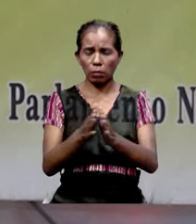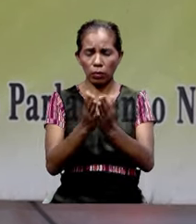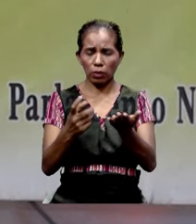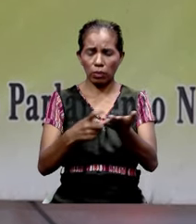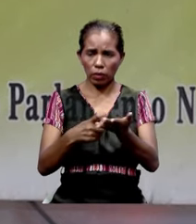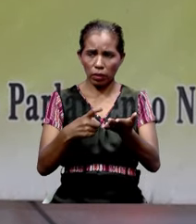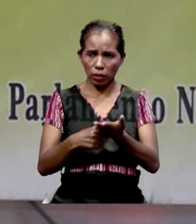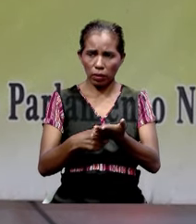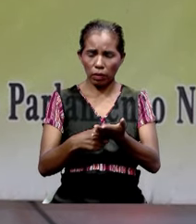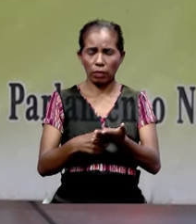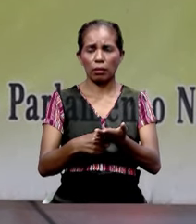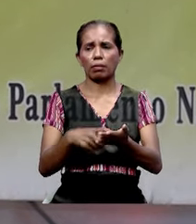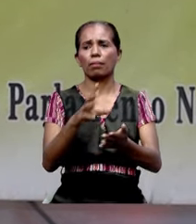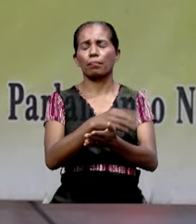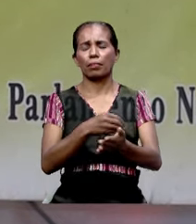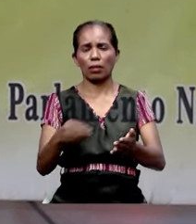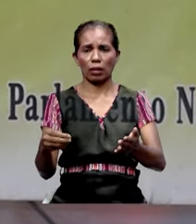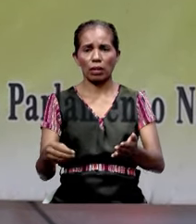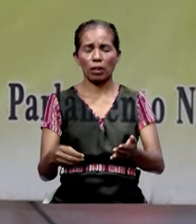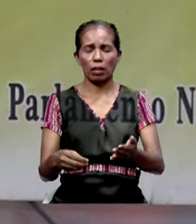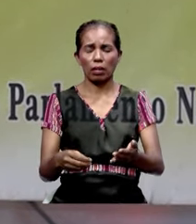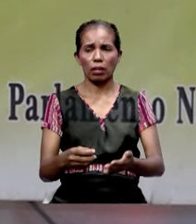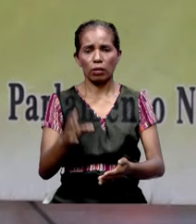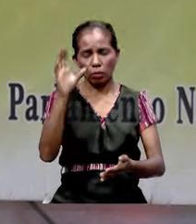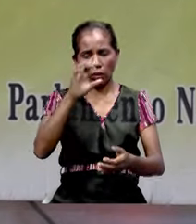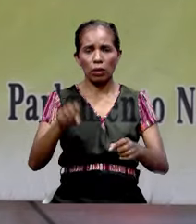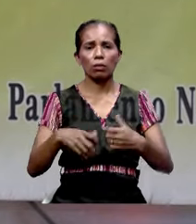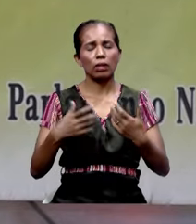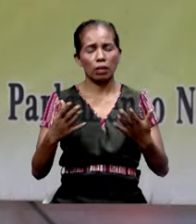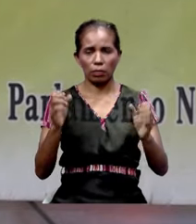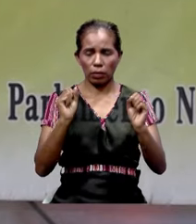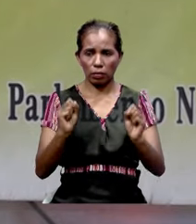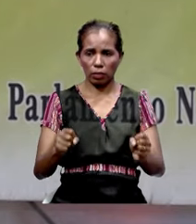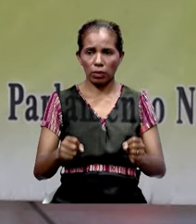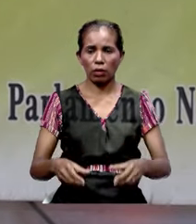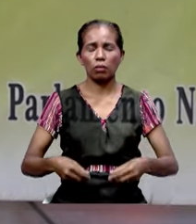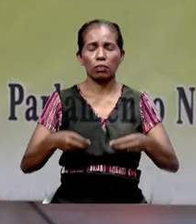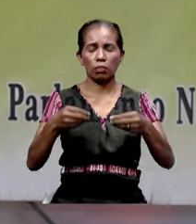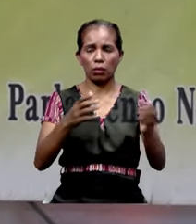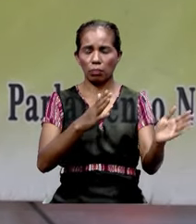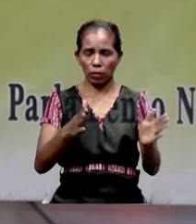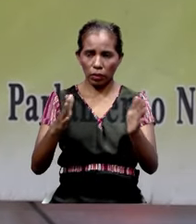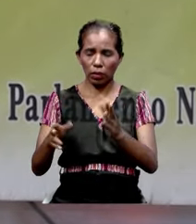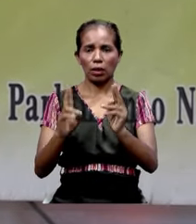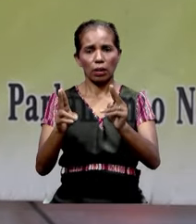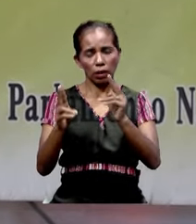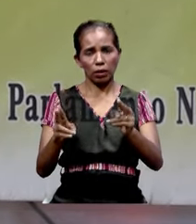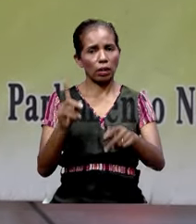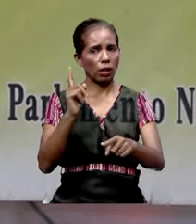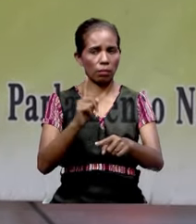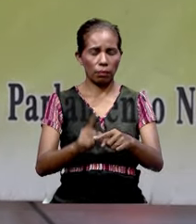passaporte, cadernet aí, al tratamento e buca meus, a nos amaca, simplifica o processo ser, né? Para depois la bele